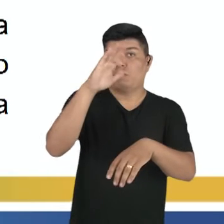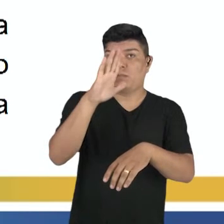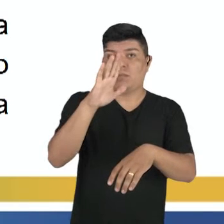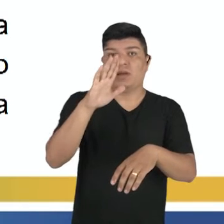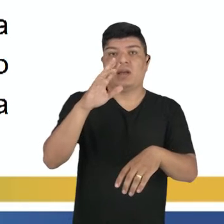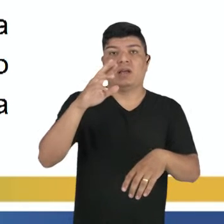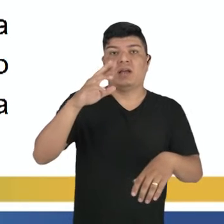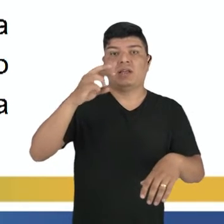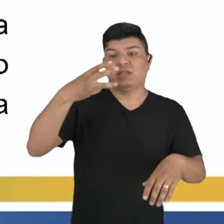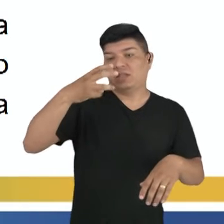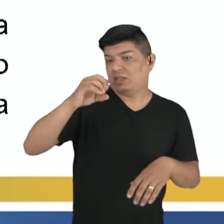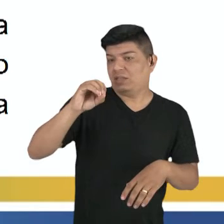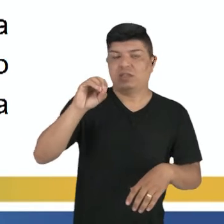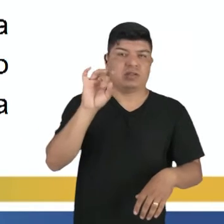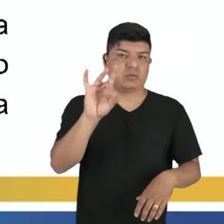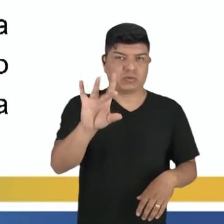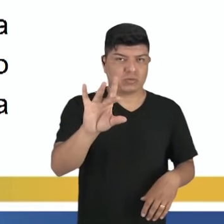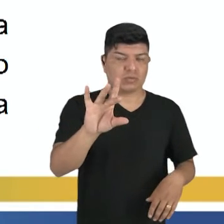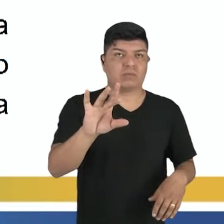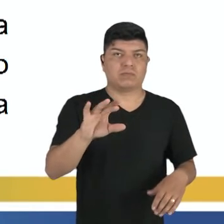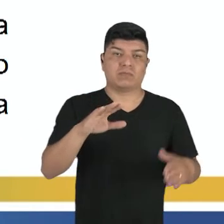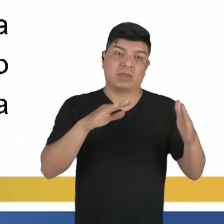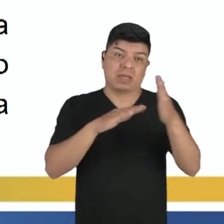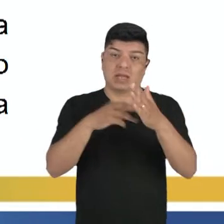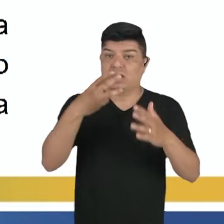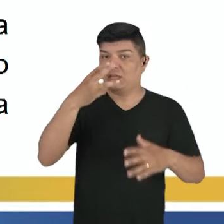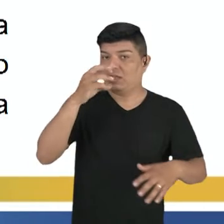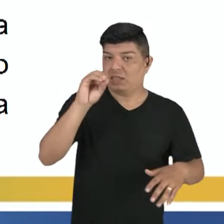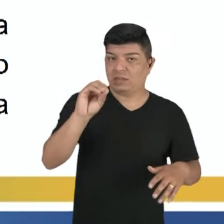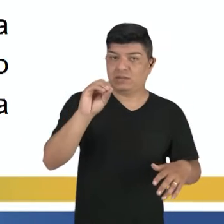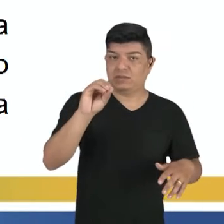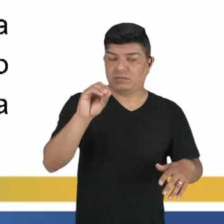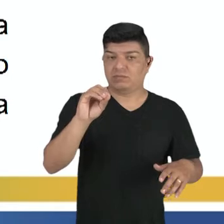30 linhas. Ou seja, se você escreve